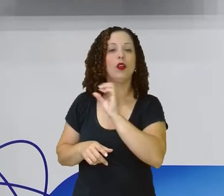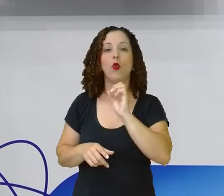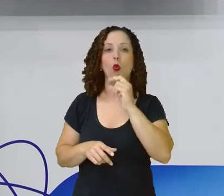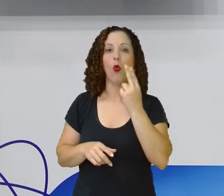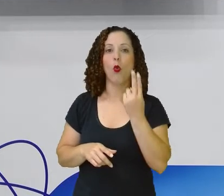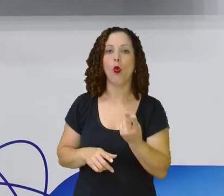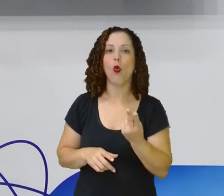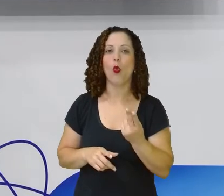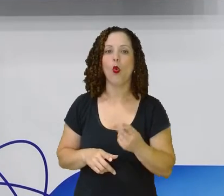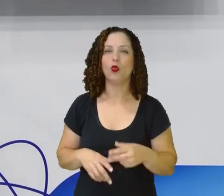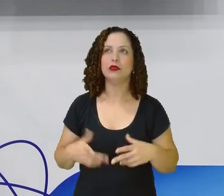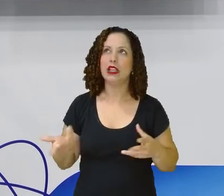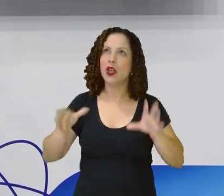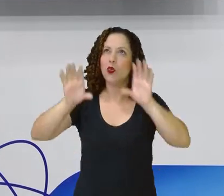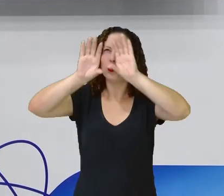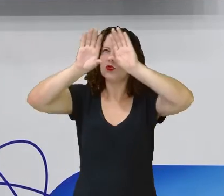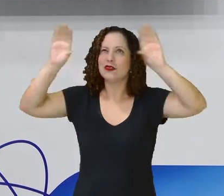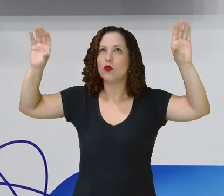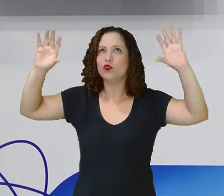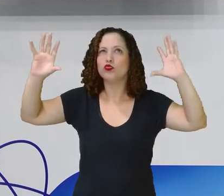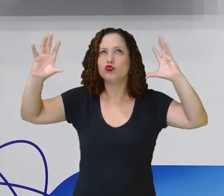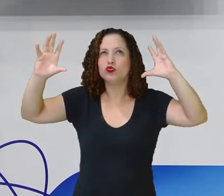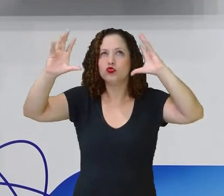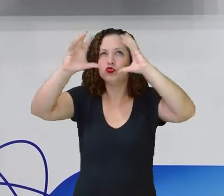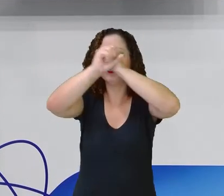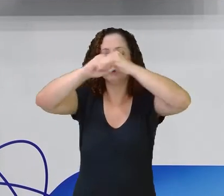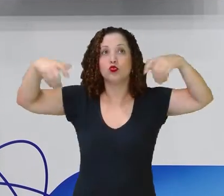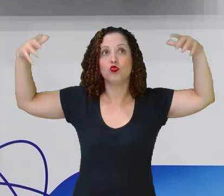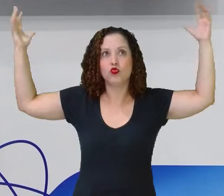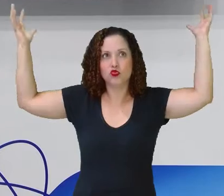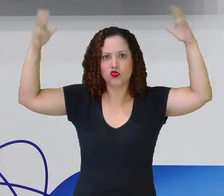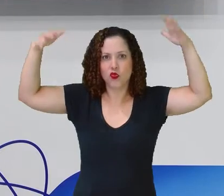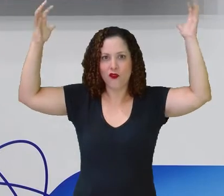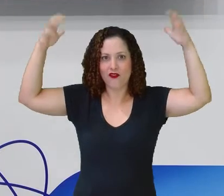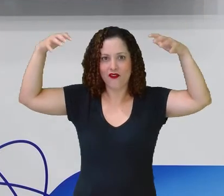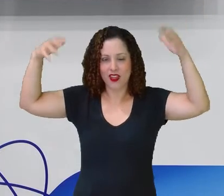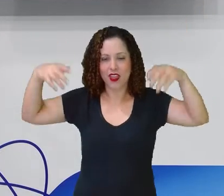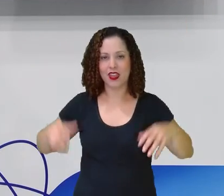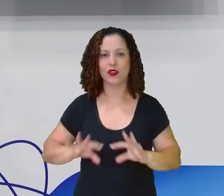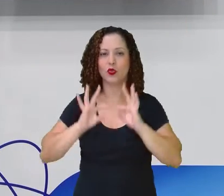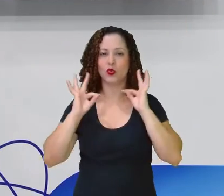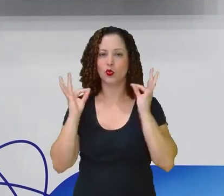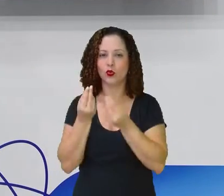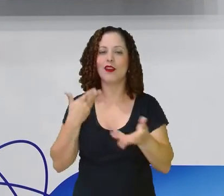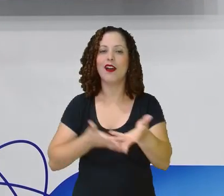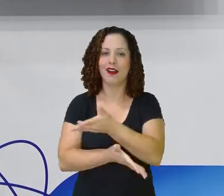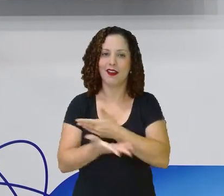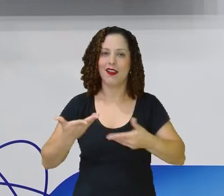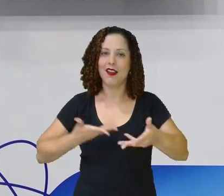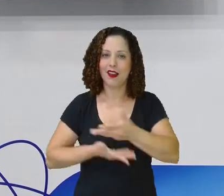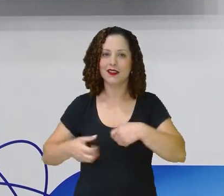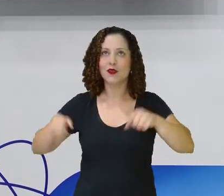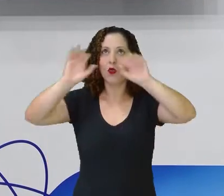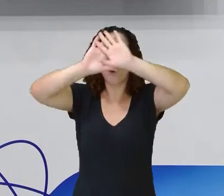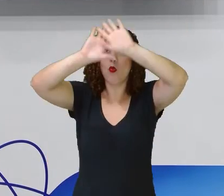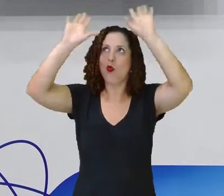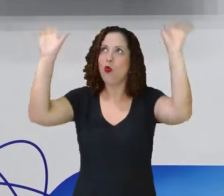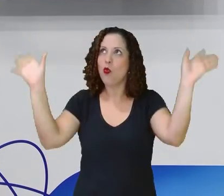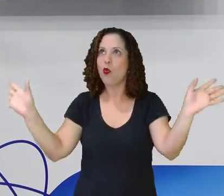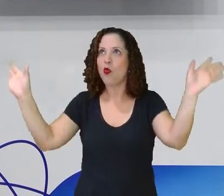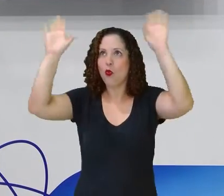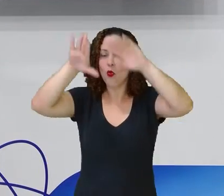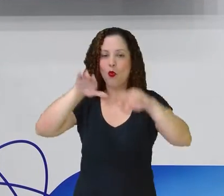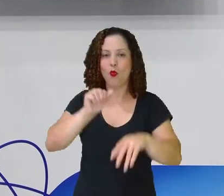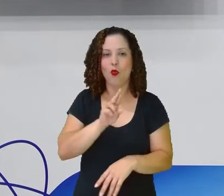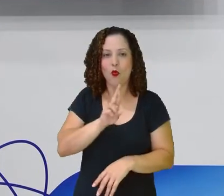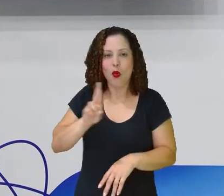está fechado e está chovendo, tudo isso vai estar relacionado à atmosfera, né? Ao ar,